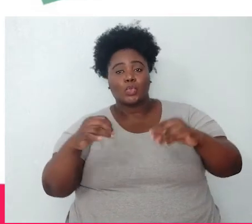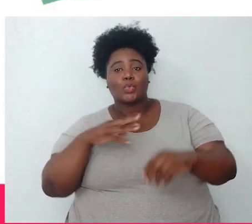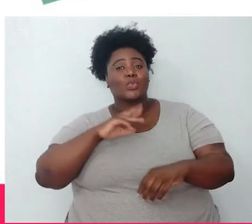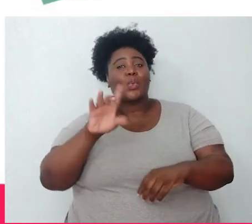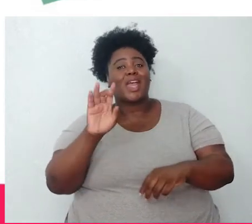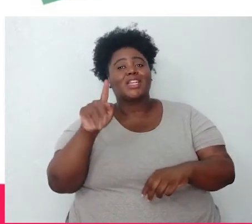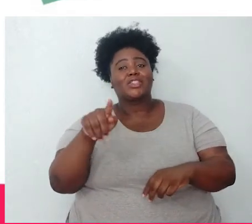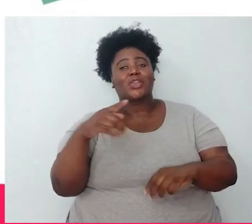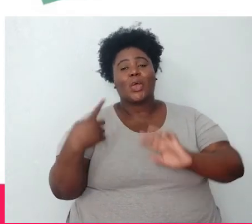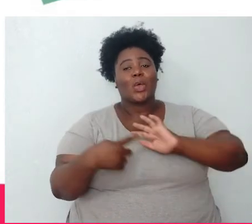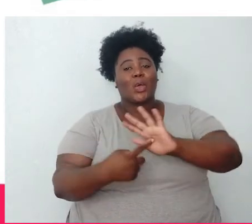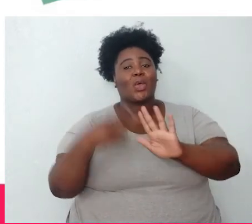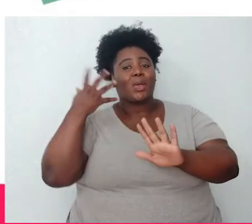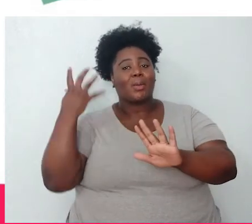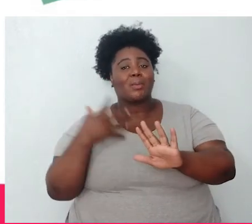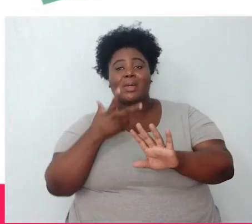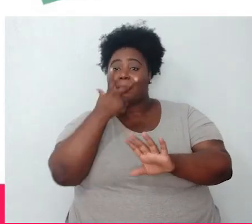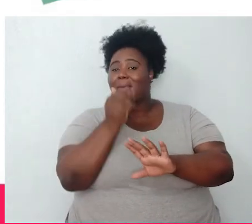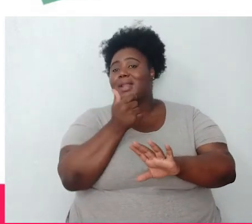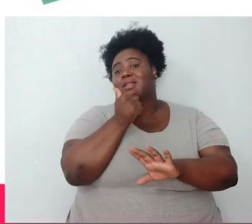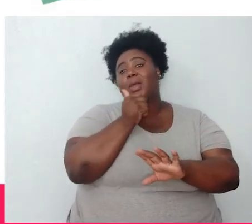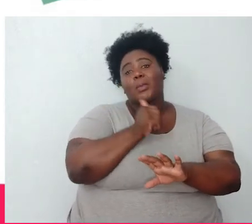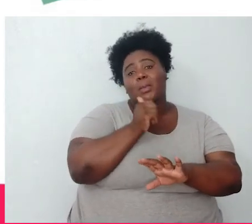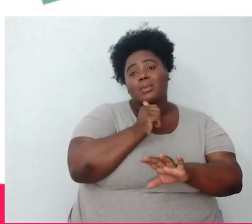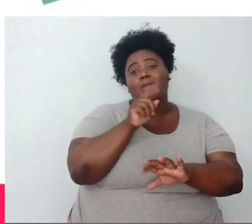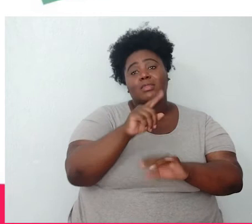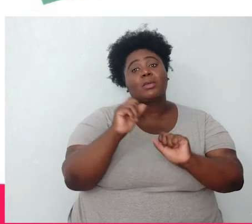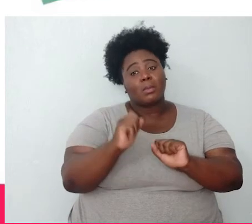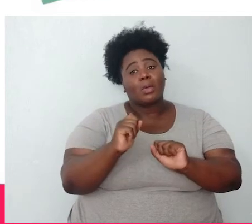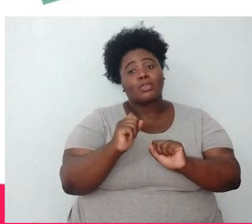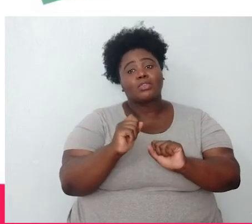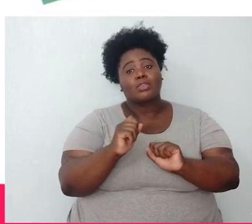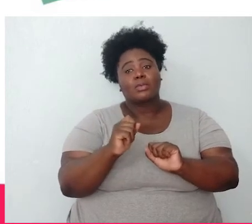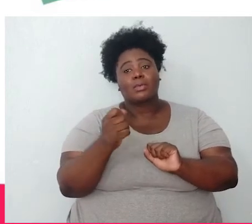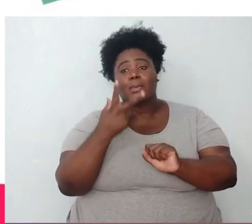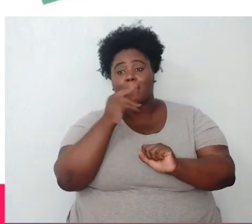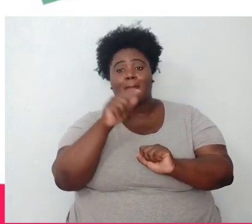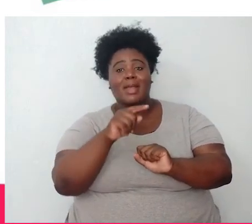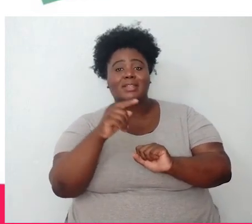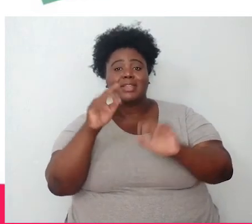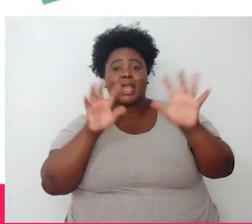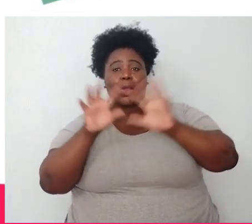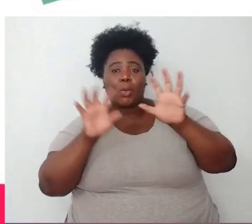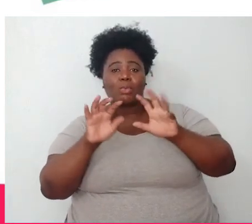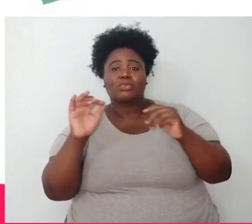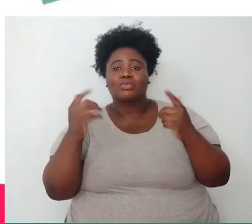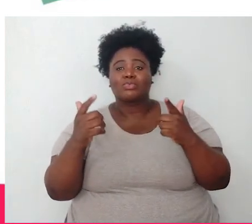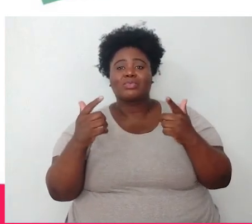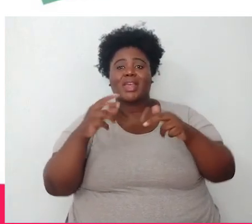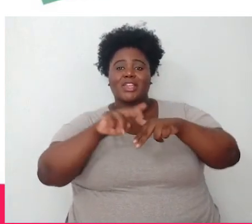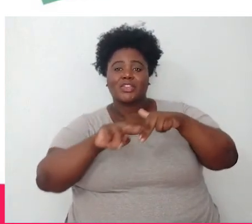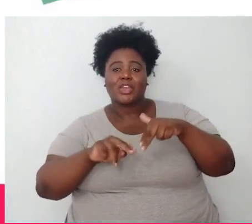para parecer uma mulher. Você pode se montar para parecer um monstro, para parecer uma figura que não tem gênero, que não é